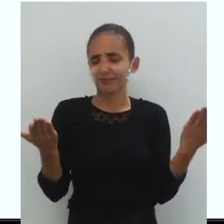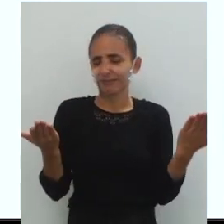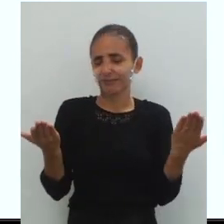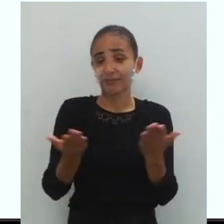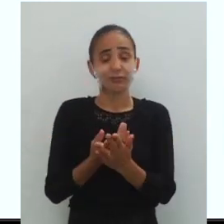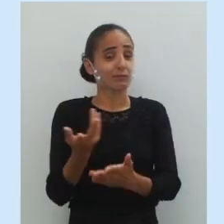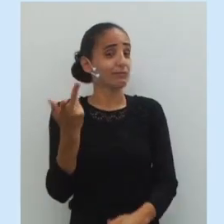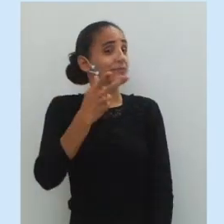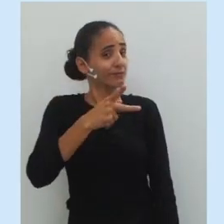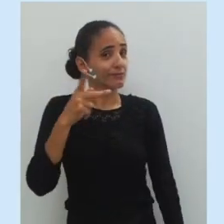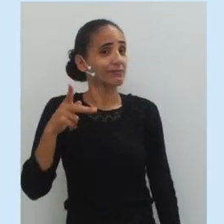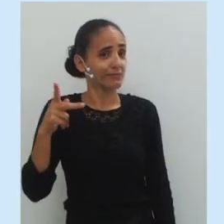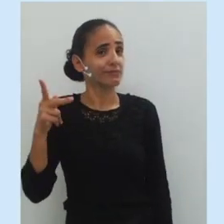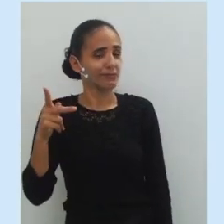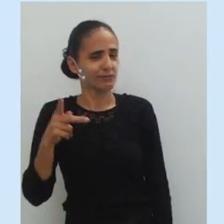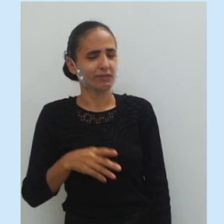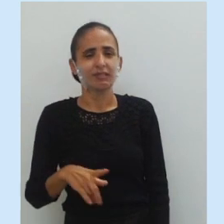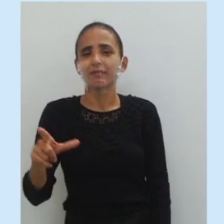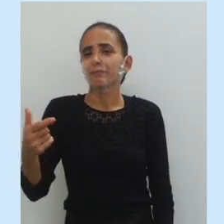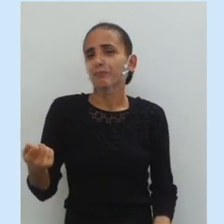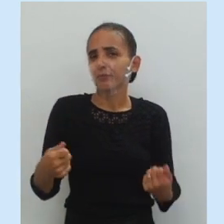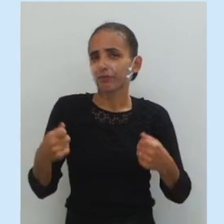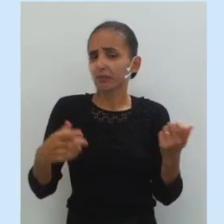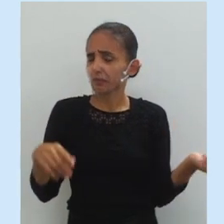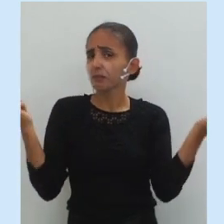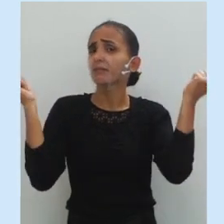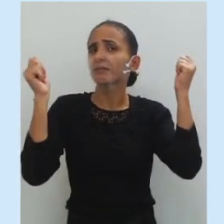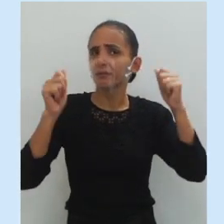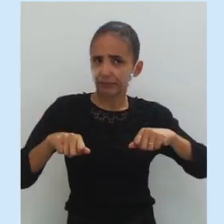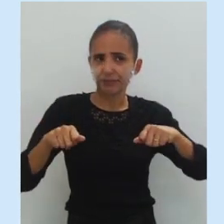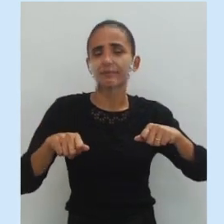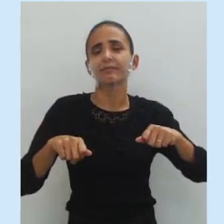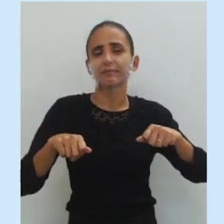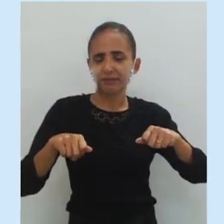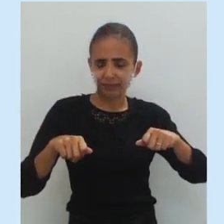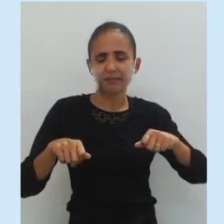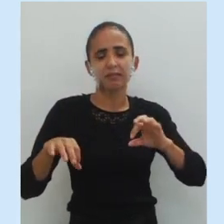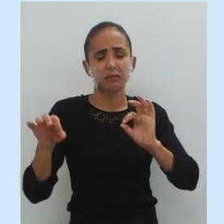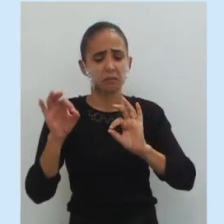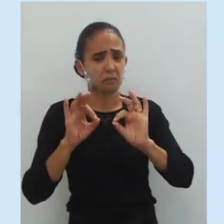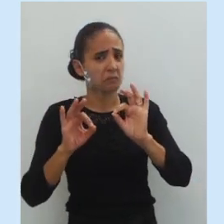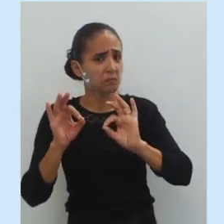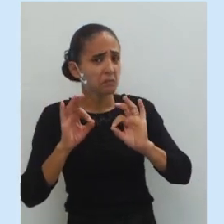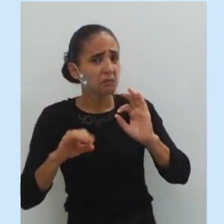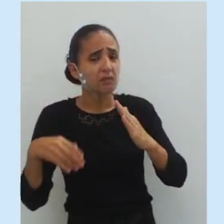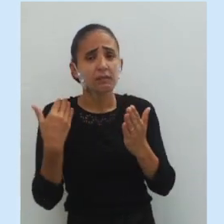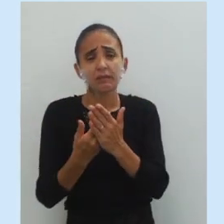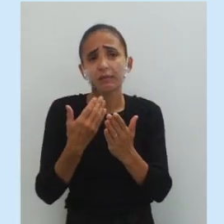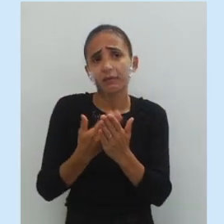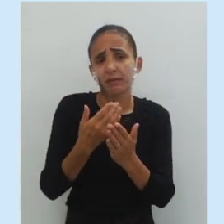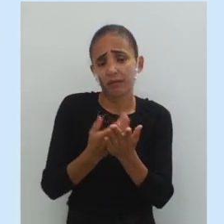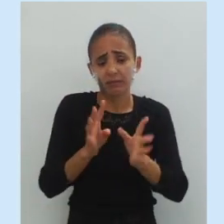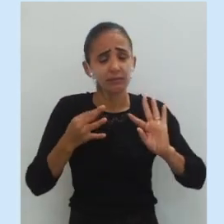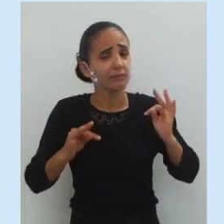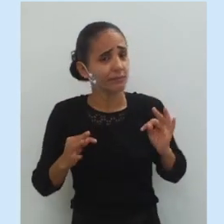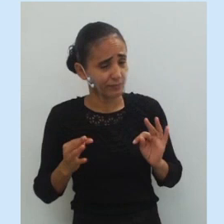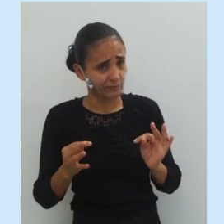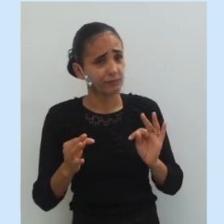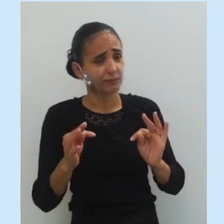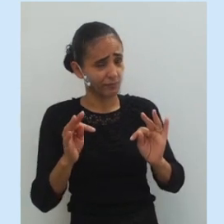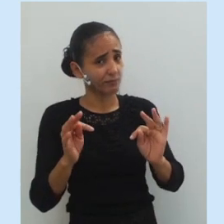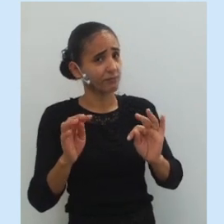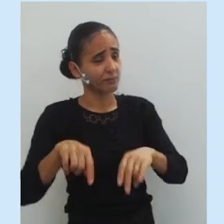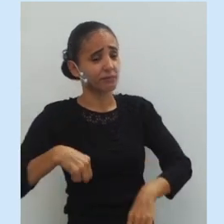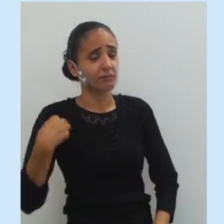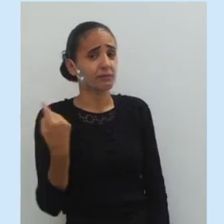de professores, tem que ter capacitação, uma capacitação tecnológica, que é o que a gente